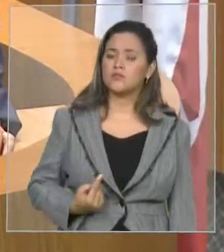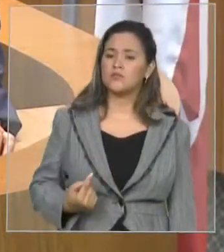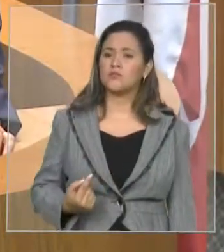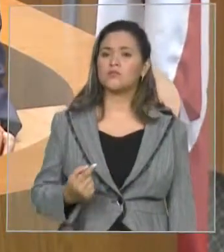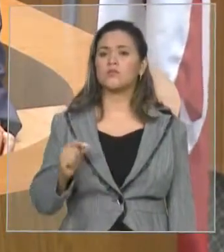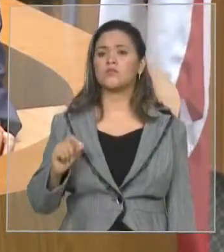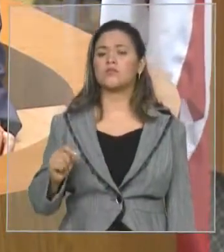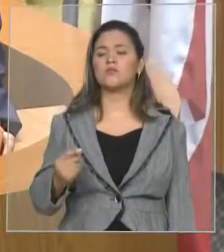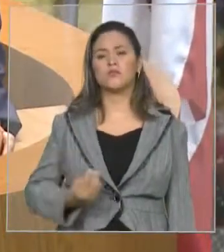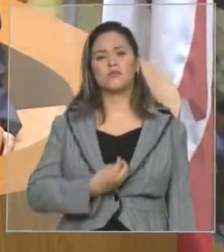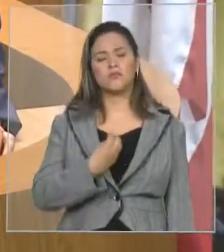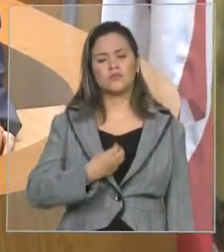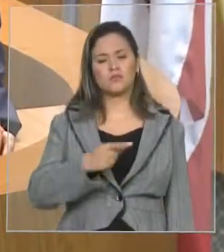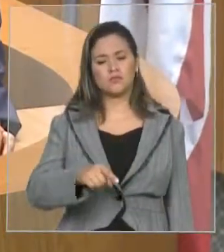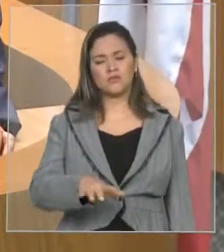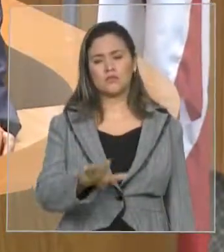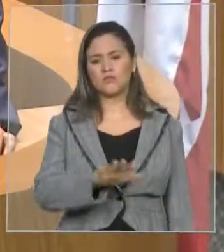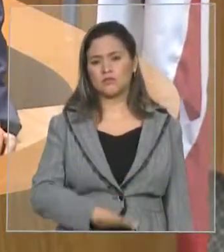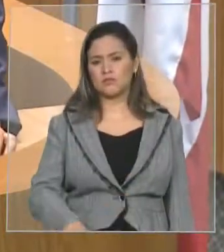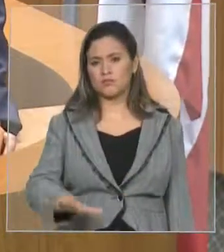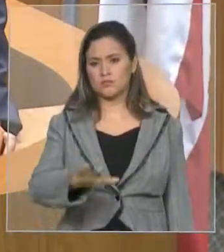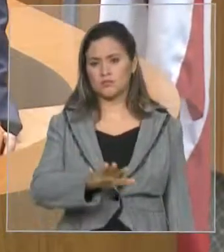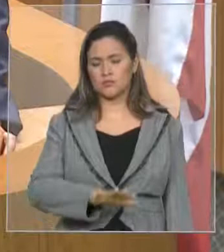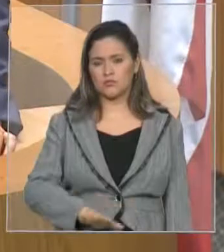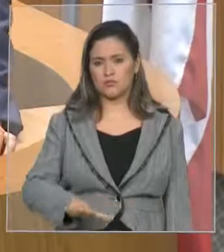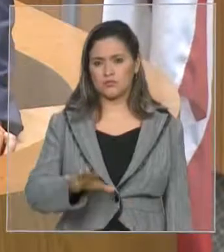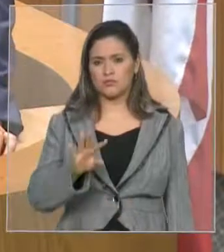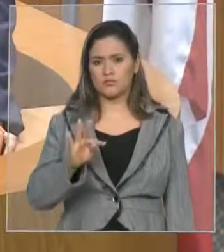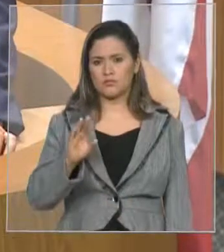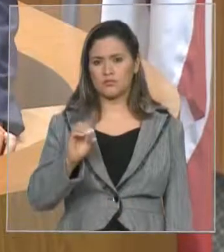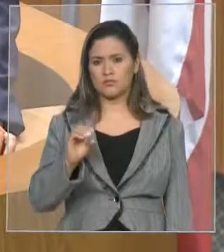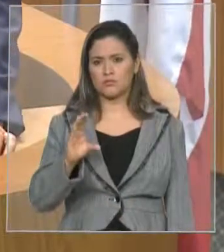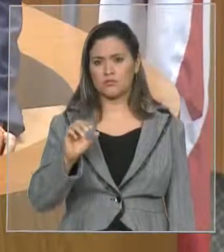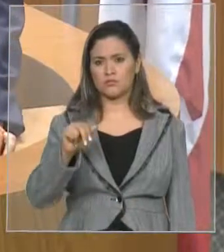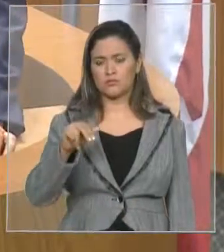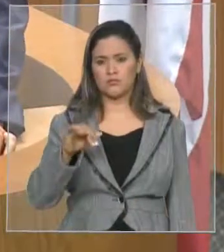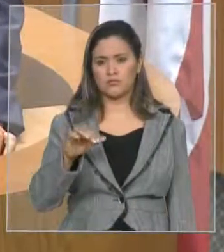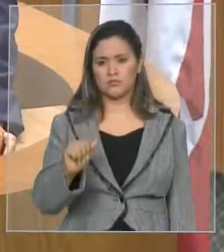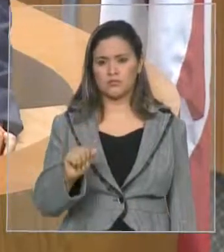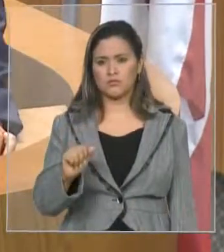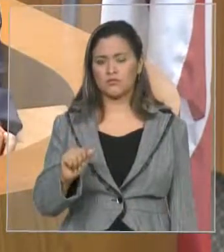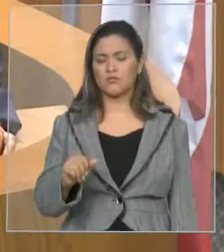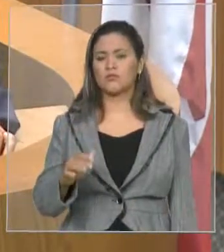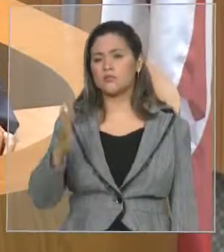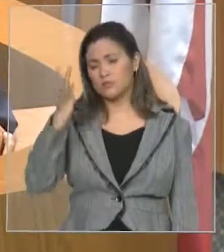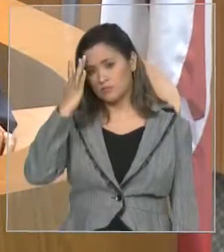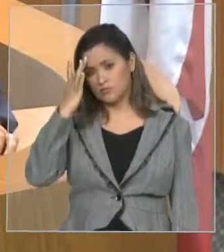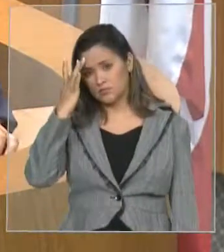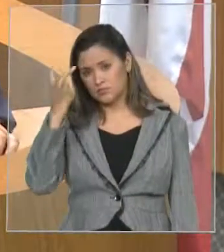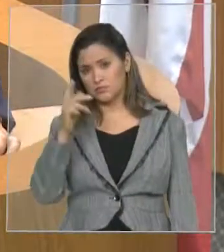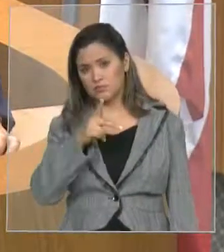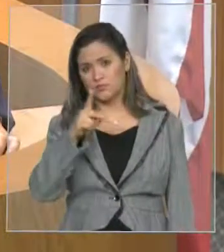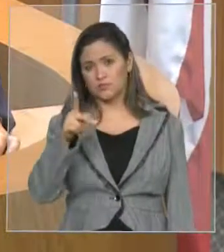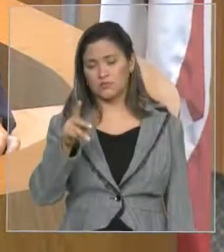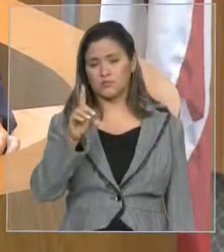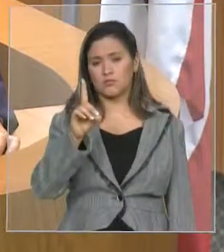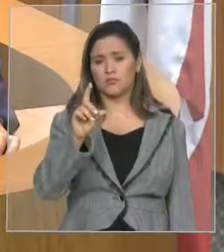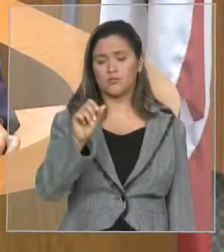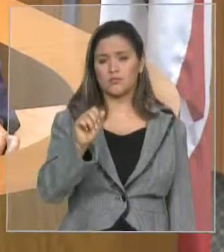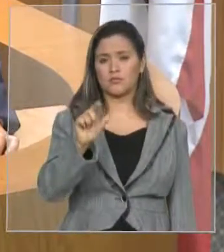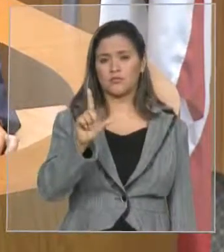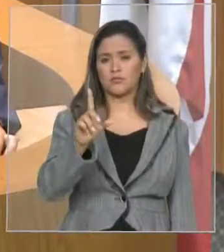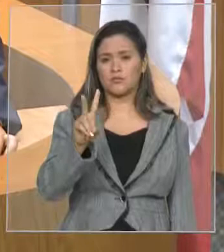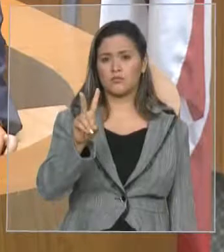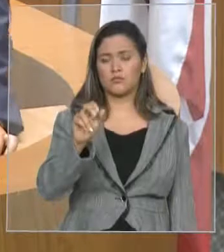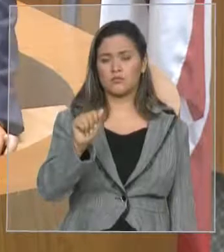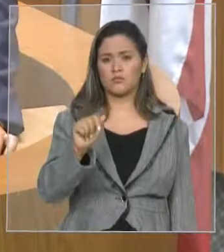realidade da região mais de perto. Amanhã, a professora Dalva, que é gestora da